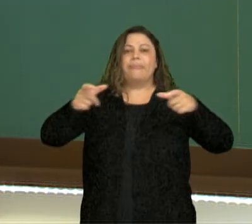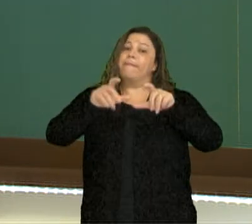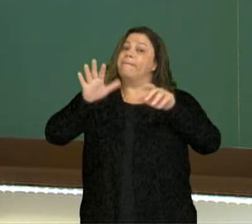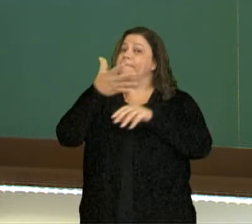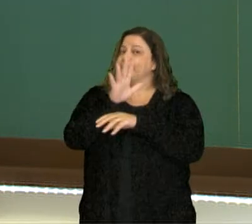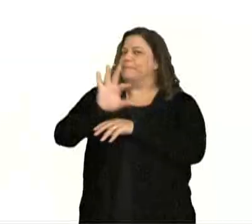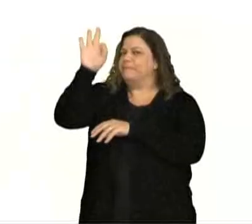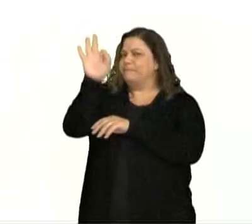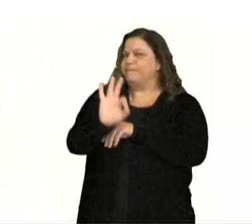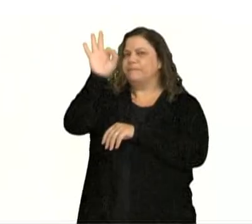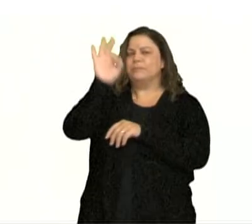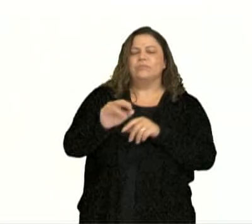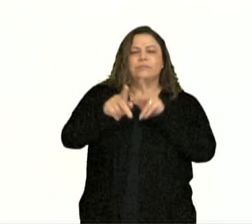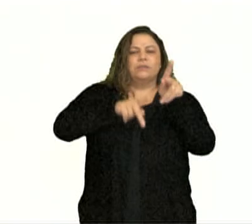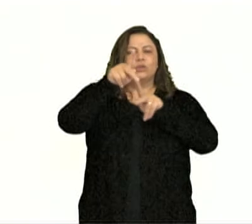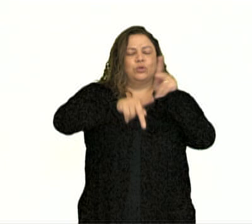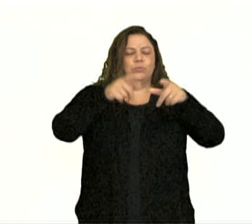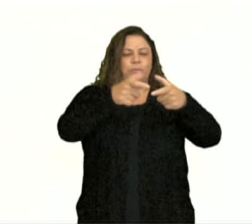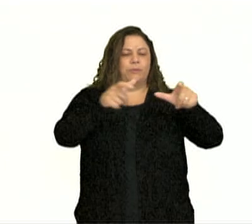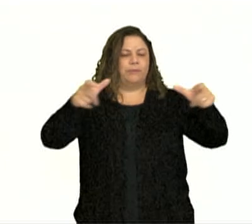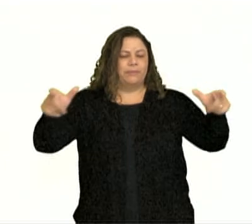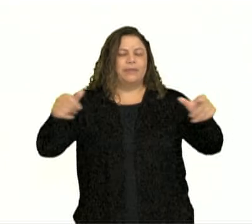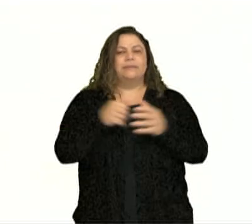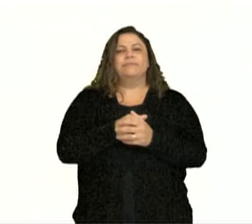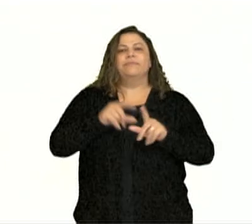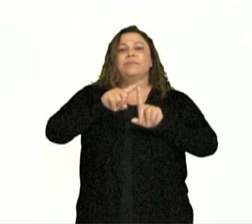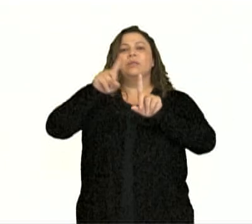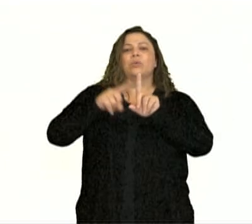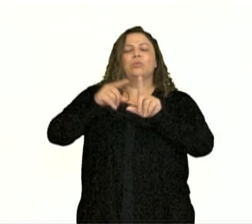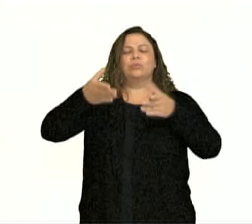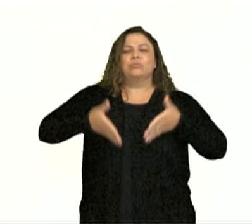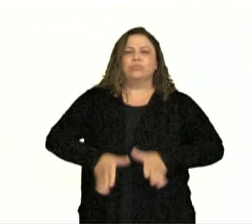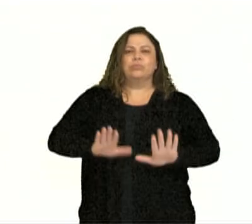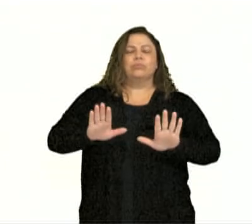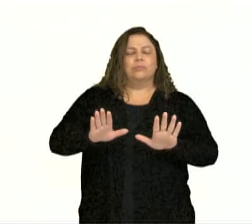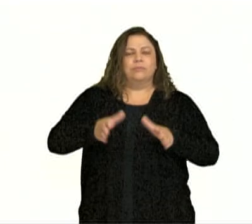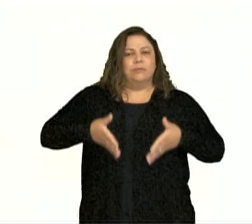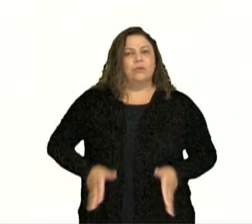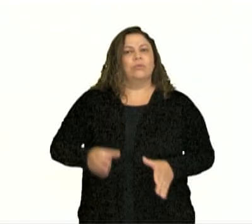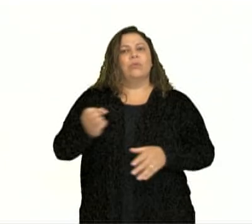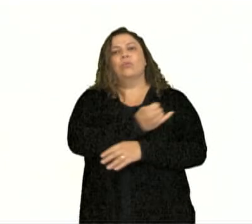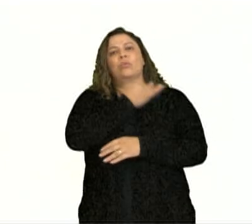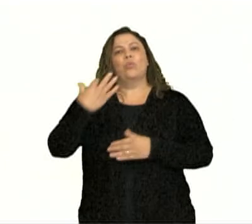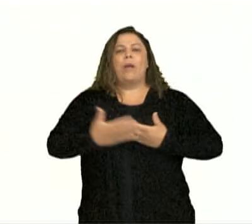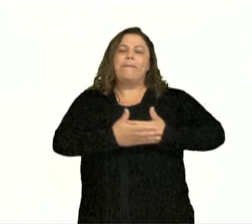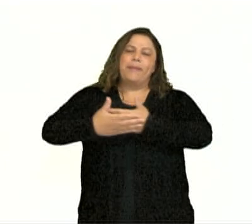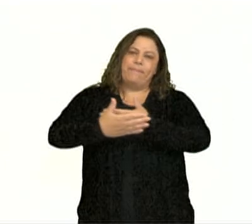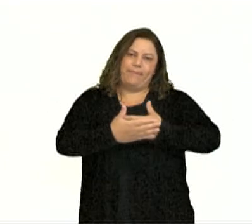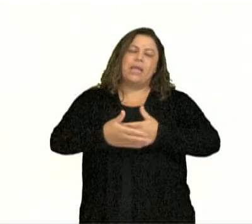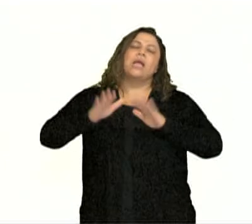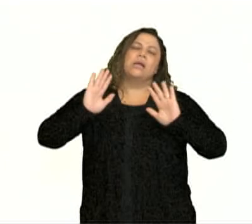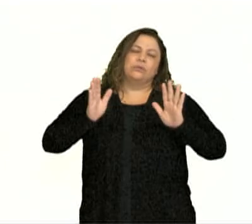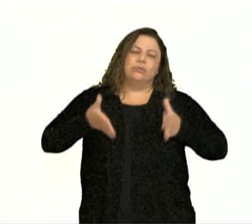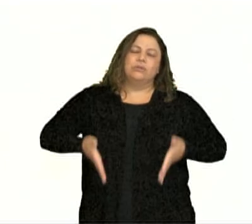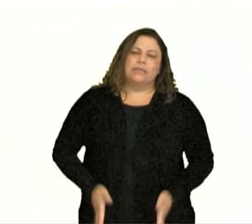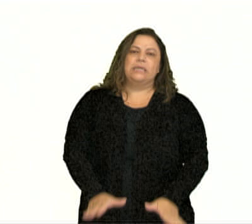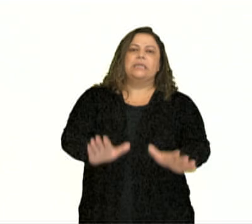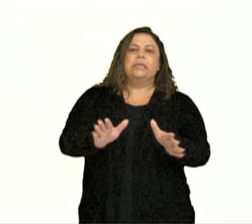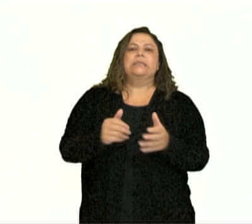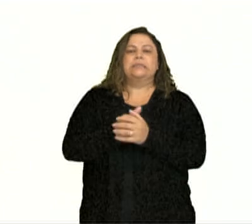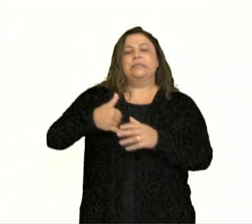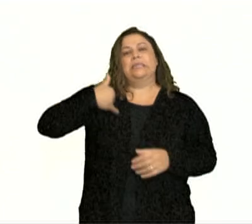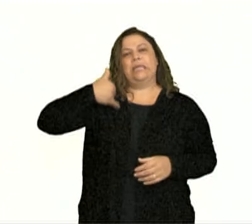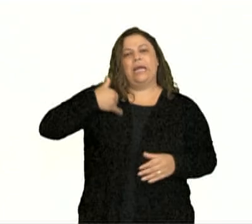média a população cresceu, e a taxa de fecundidade, que tem a ver com o número de bebês que têm nascidos e a